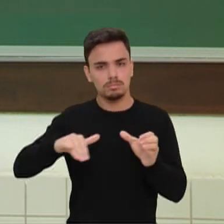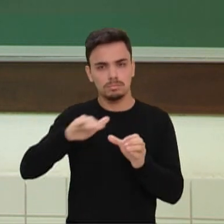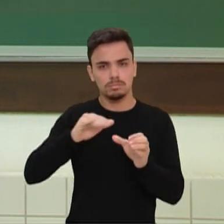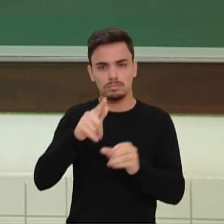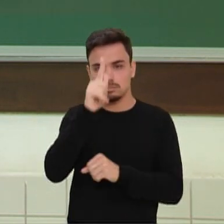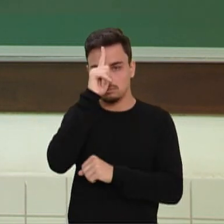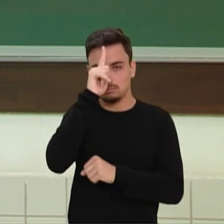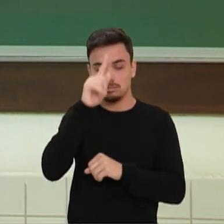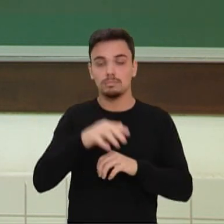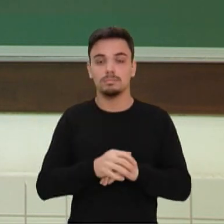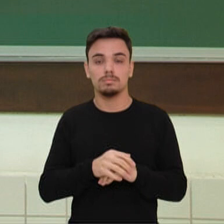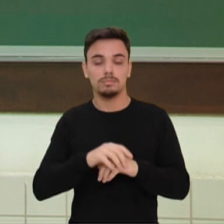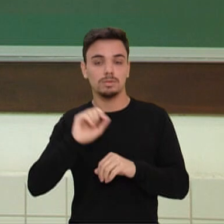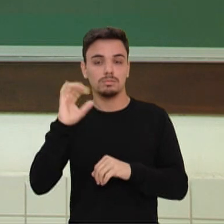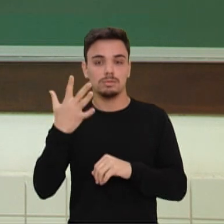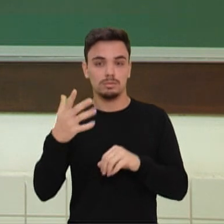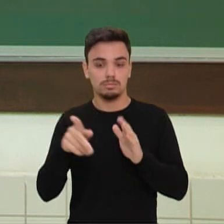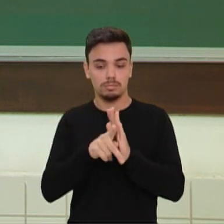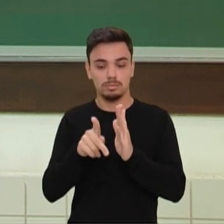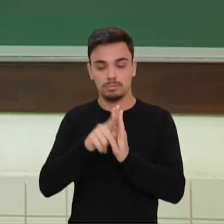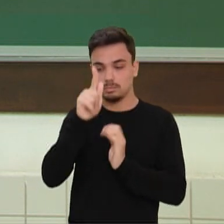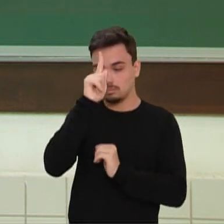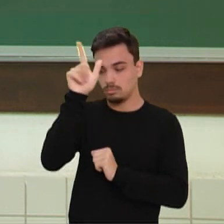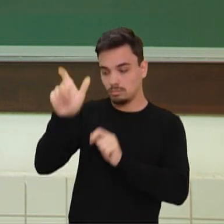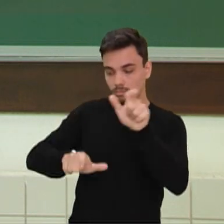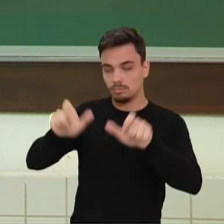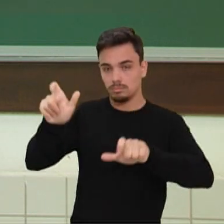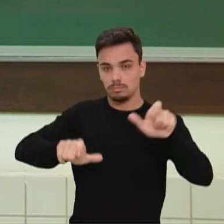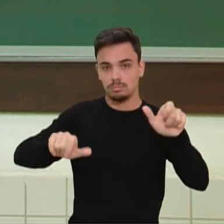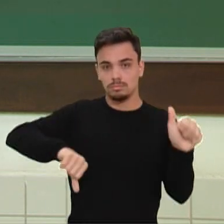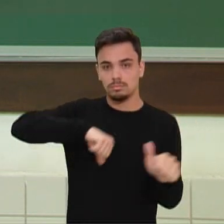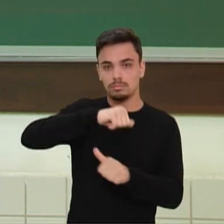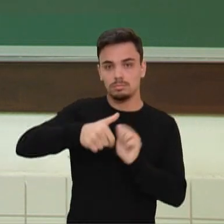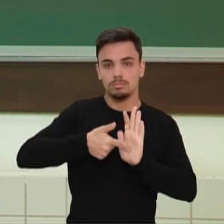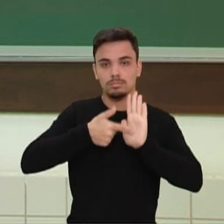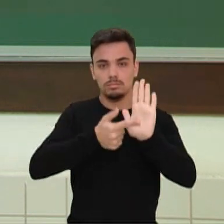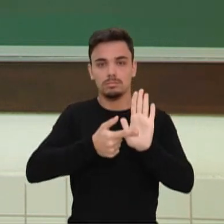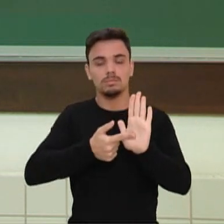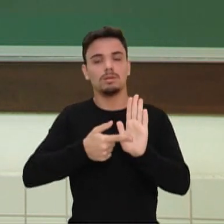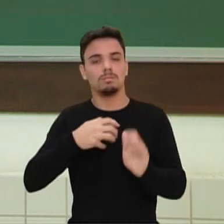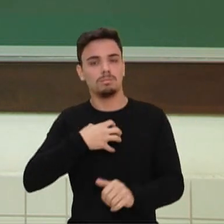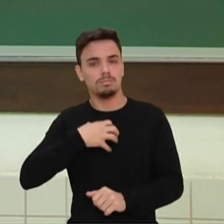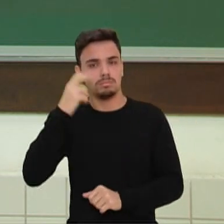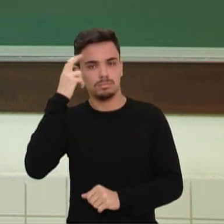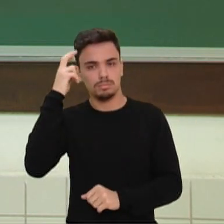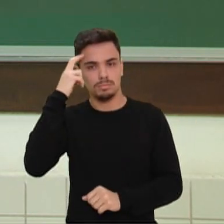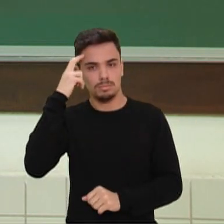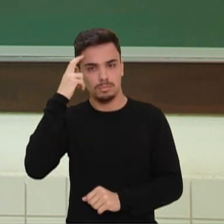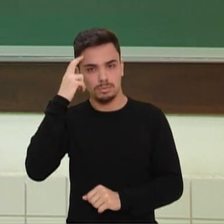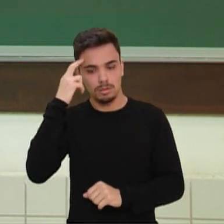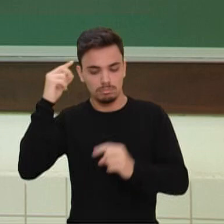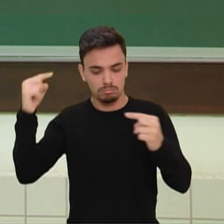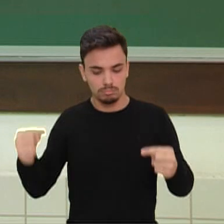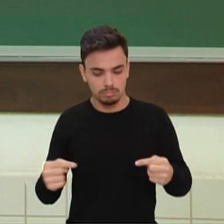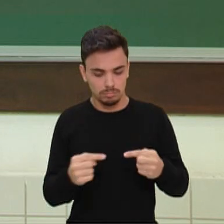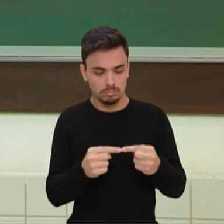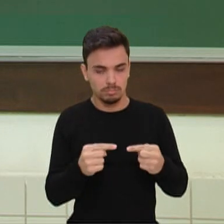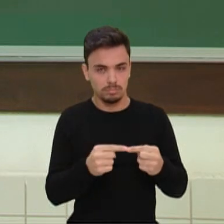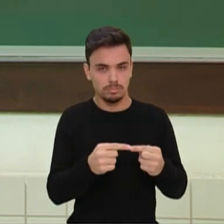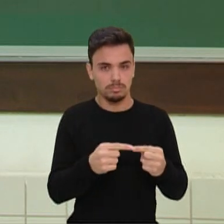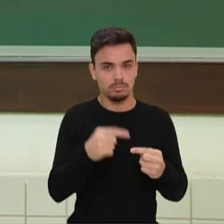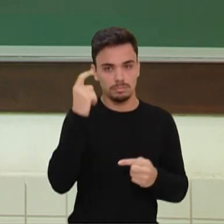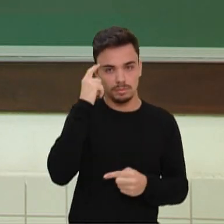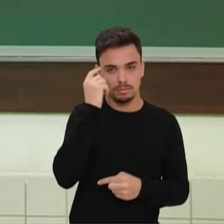os gregos se tornassem uma civilização exemplar, um modelo de cultura, foi a tragédia, de acordo com o Nietzsche, a